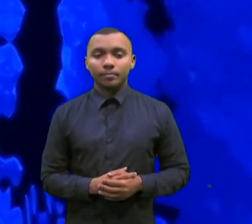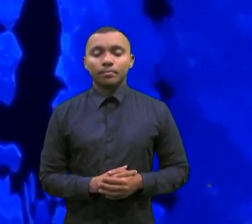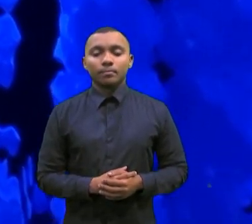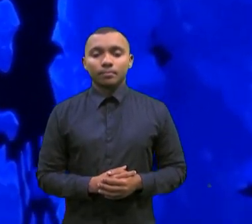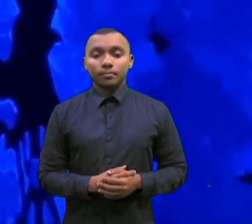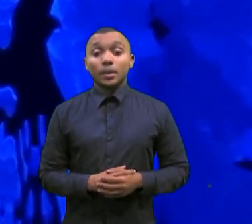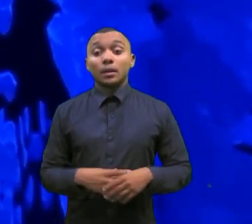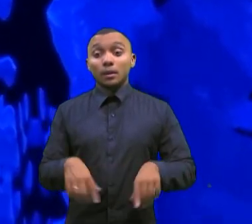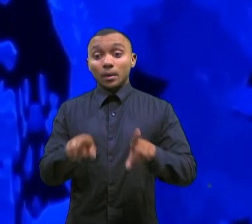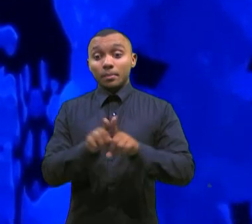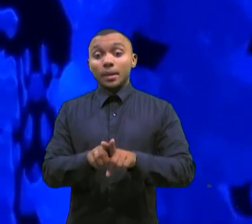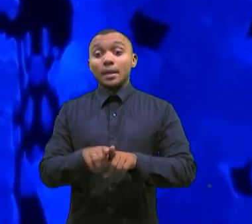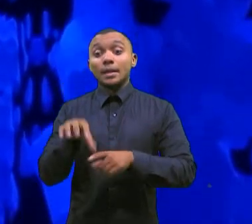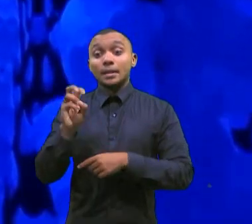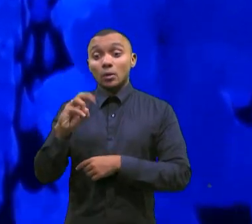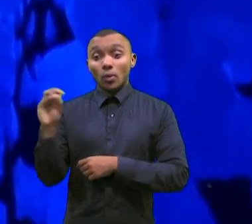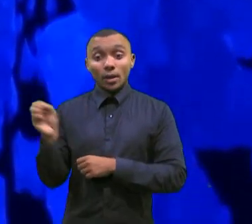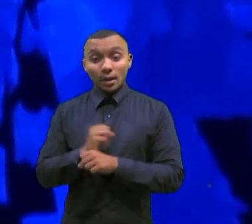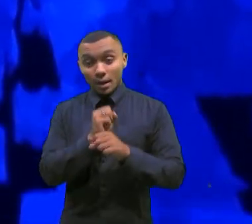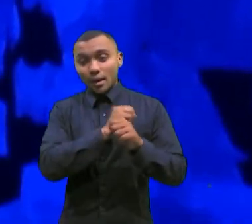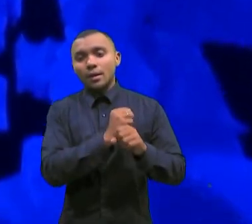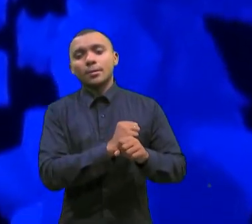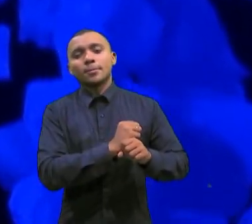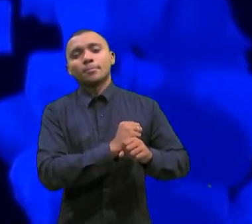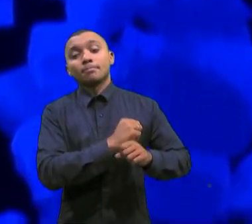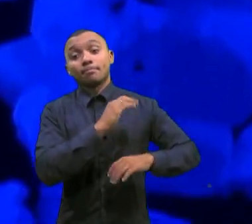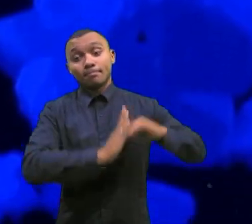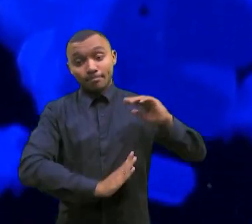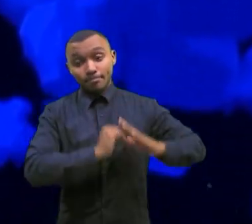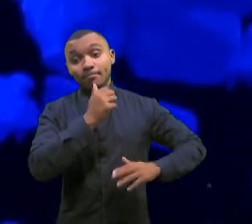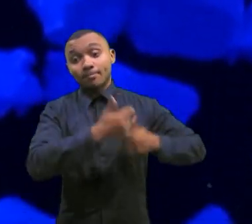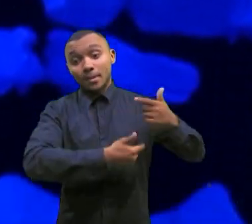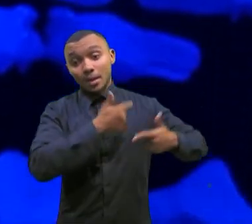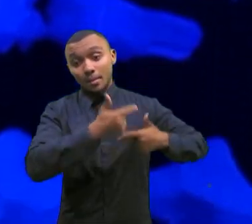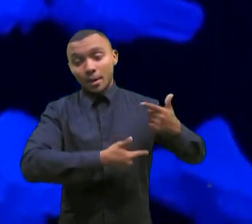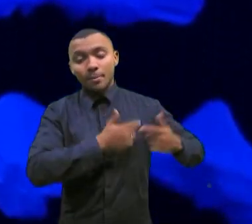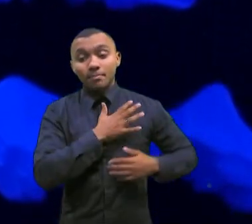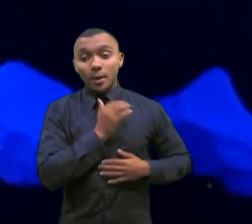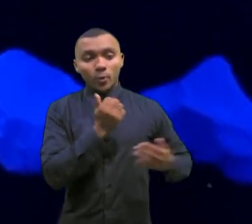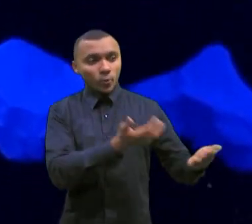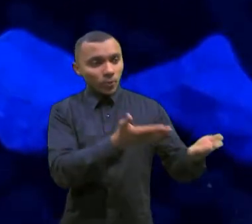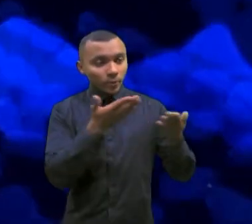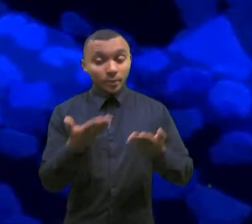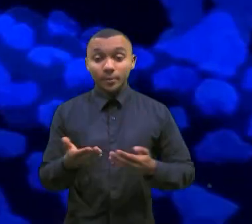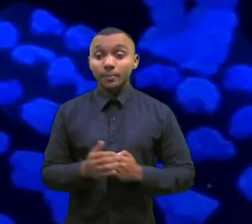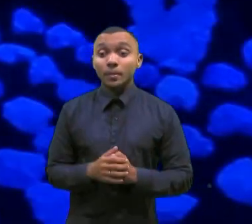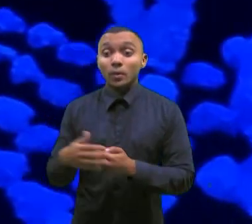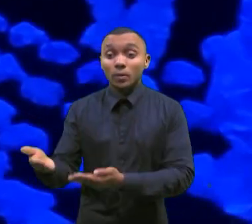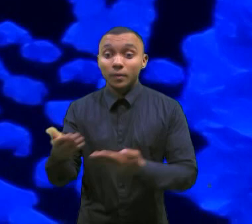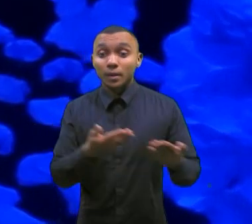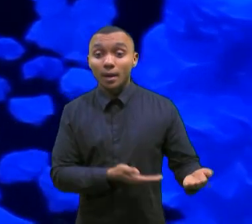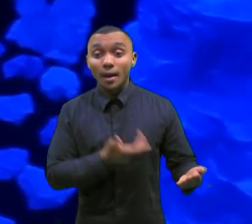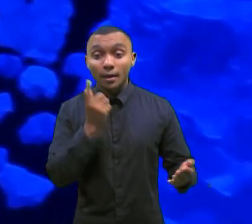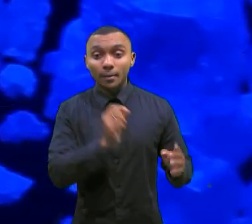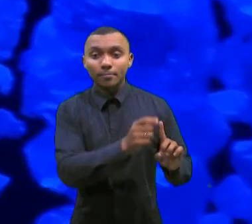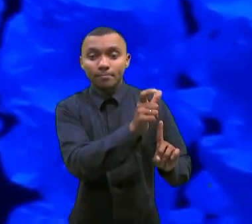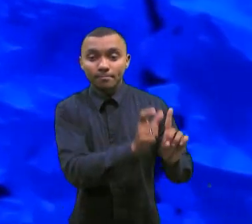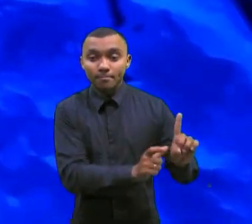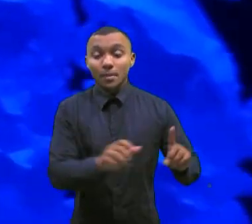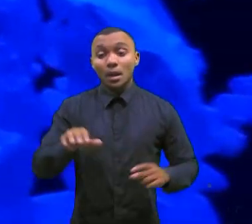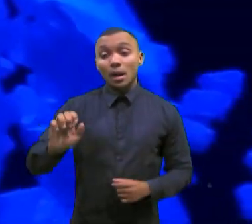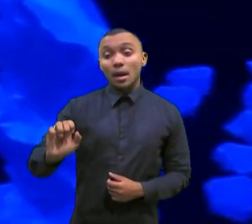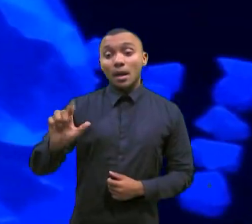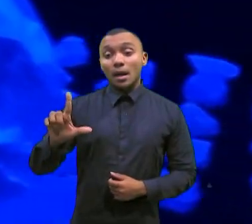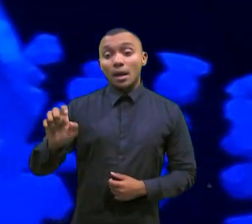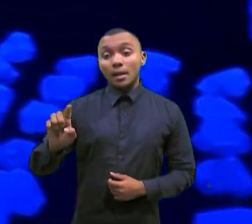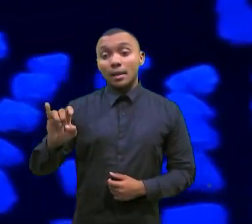também comemora 50 anos de carreira, né? Então, nós convidamos o Zé Guedes e a gente tem uma instalação incrível que está